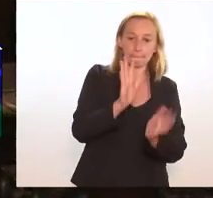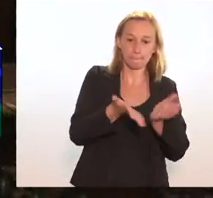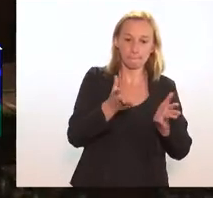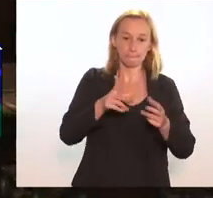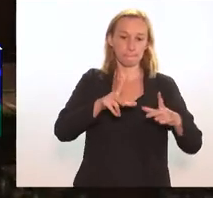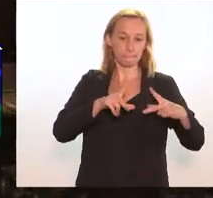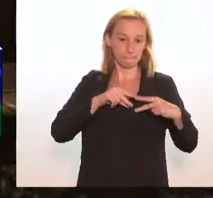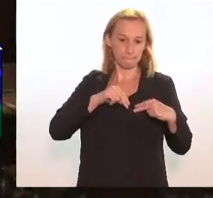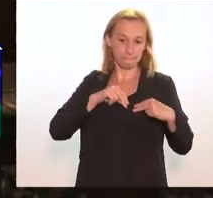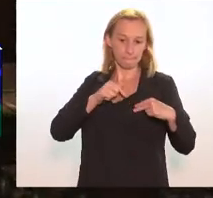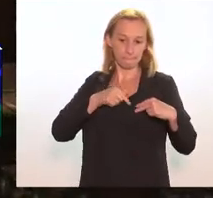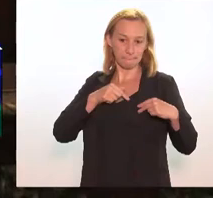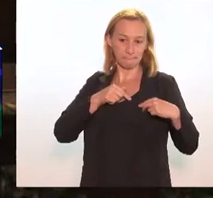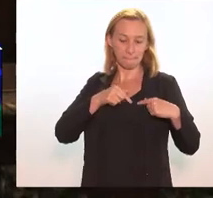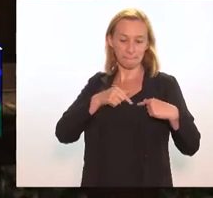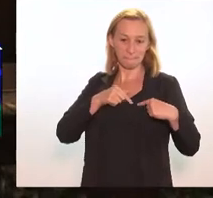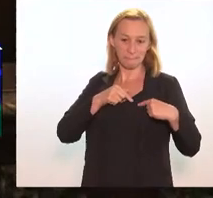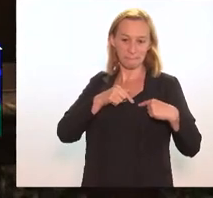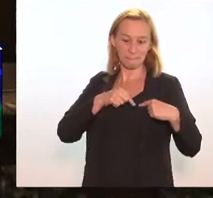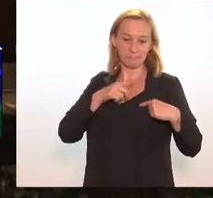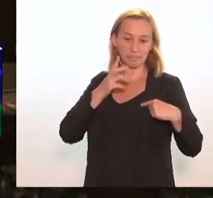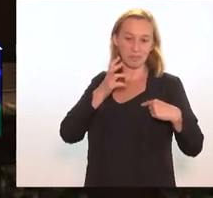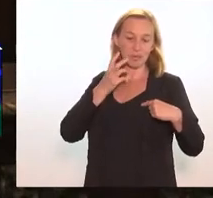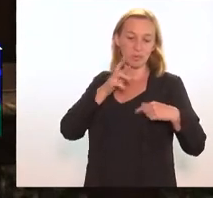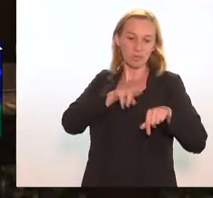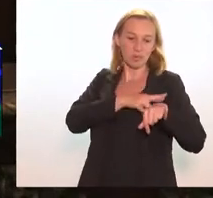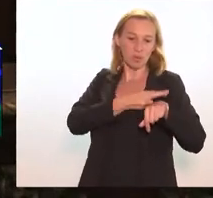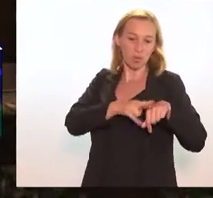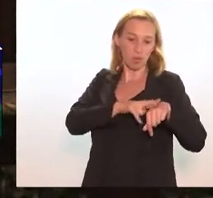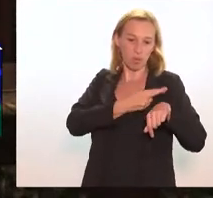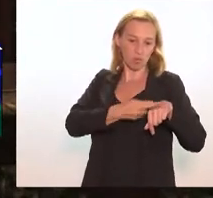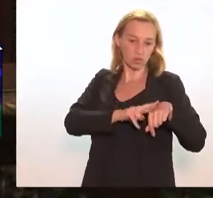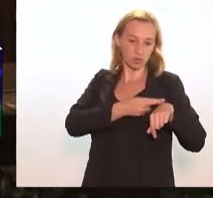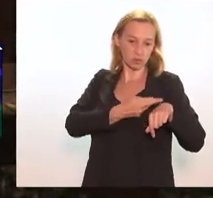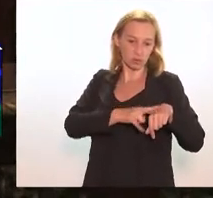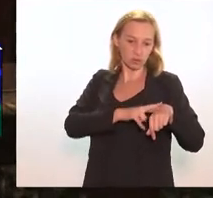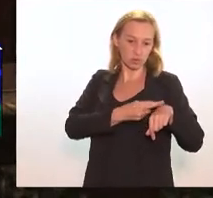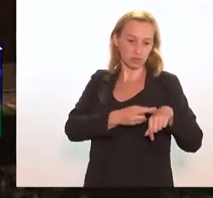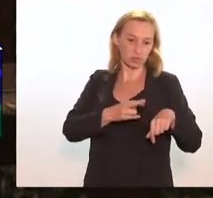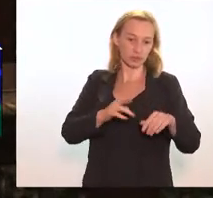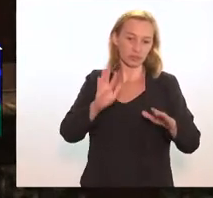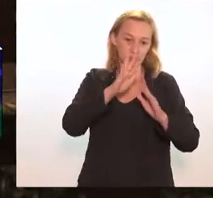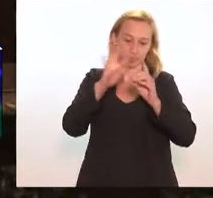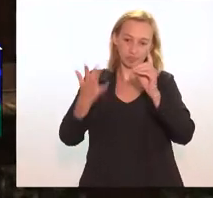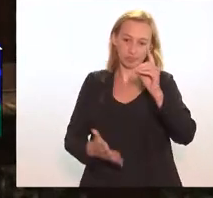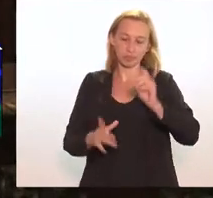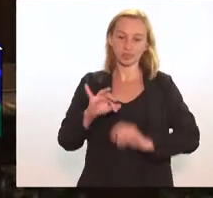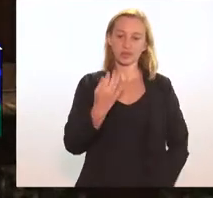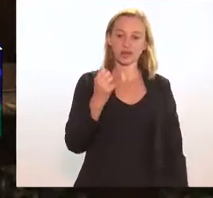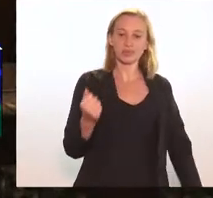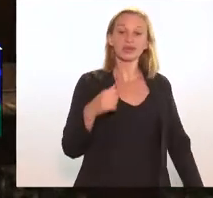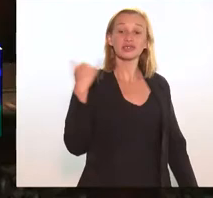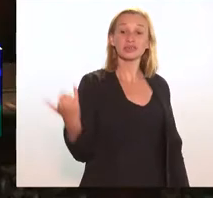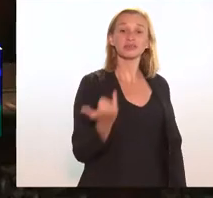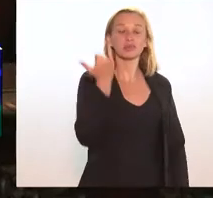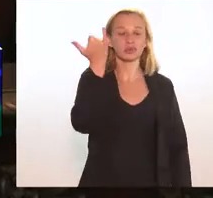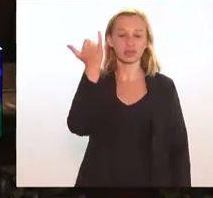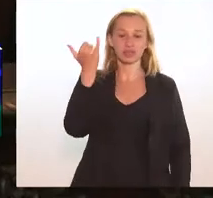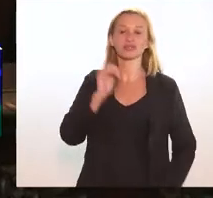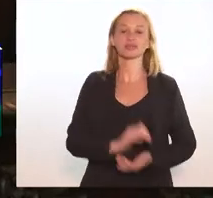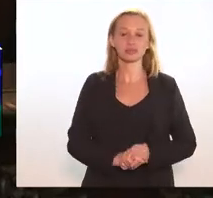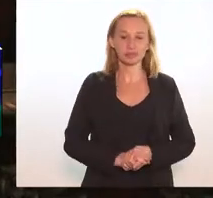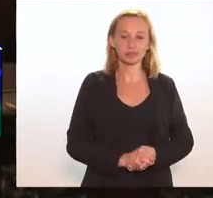com a nossa fitinha roxa, balão roxo, em homenagem e apoio a essa campanha importante